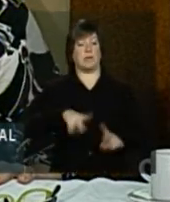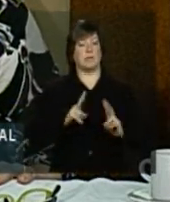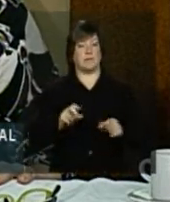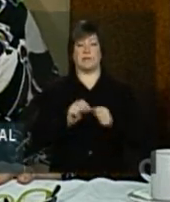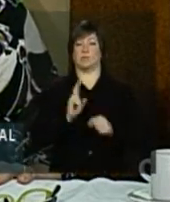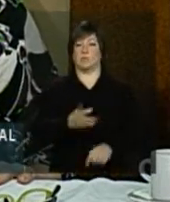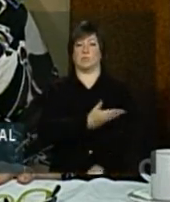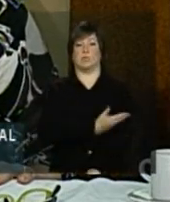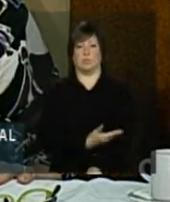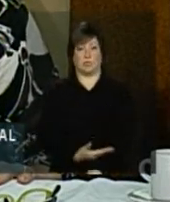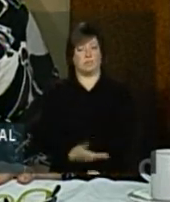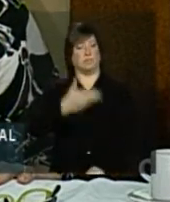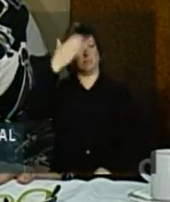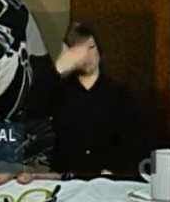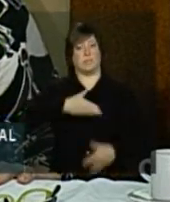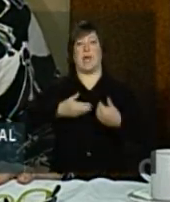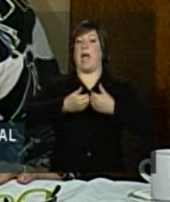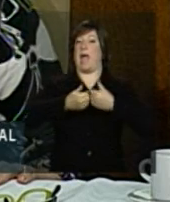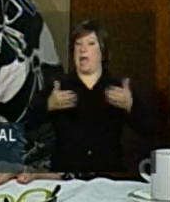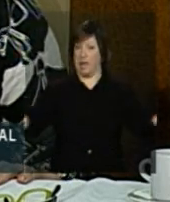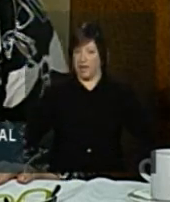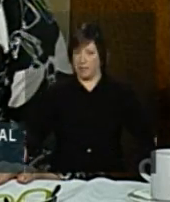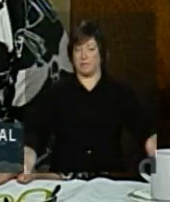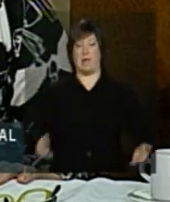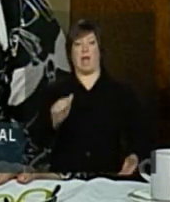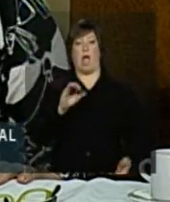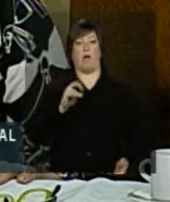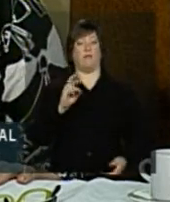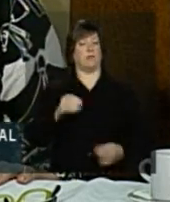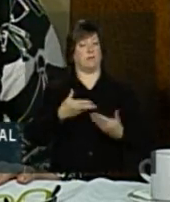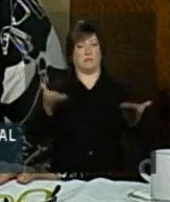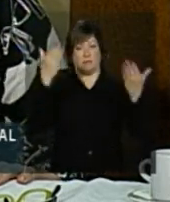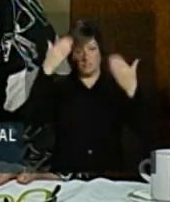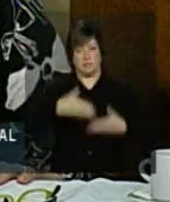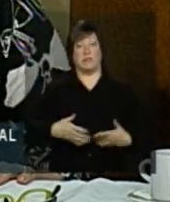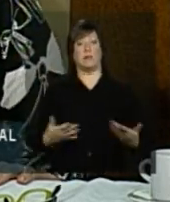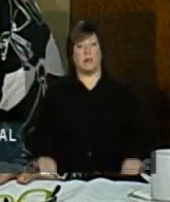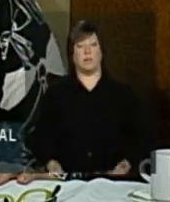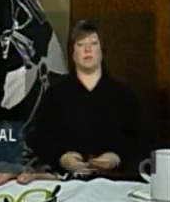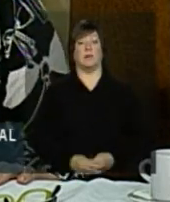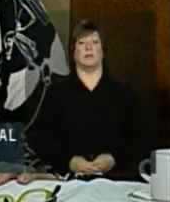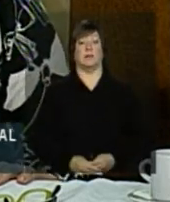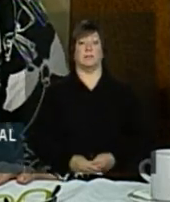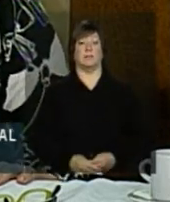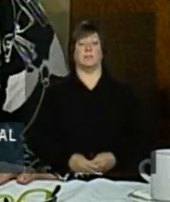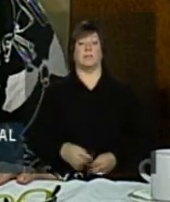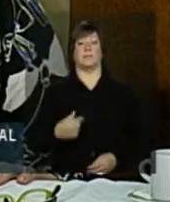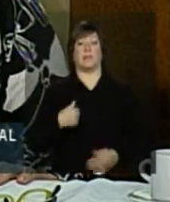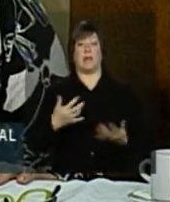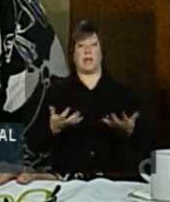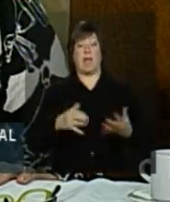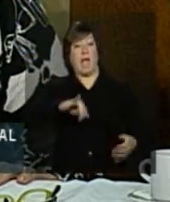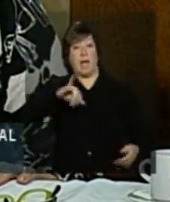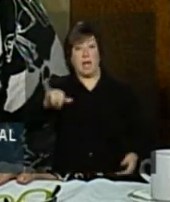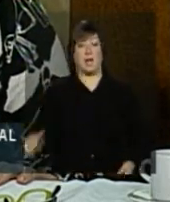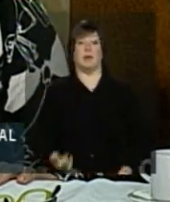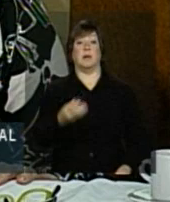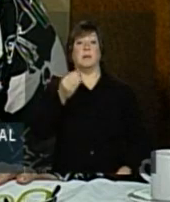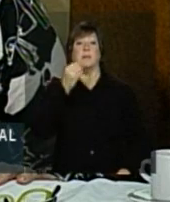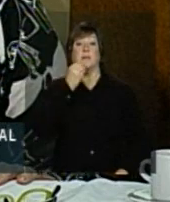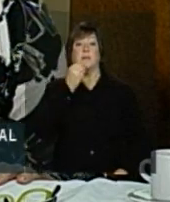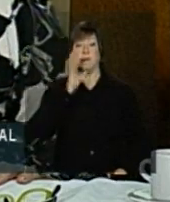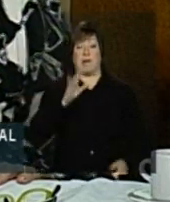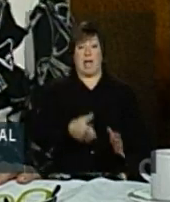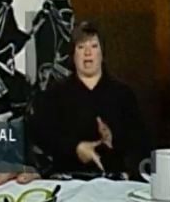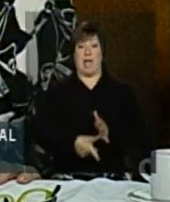tradicionalmente Franca e aberta e assim ao vivo e a cores então eh eu queria aproveitar eh